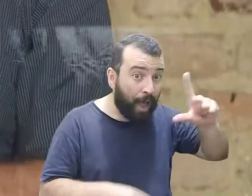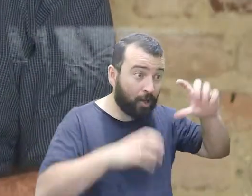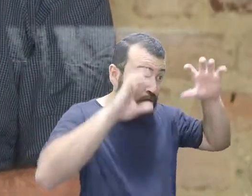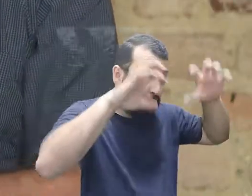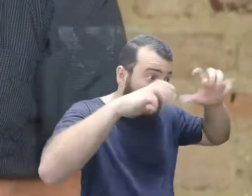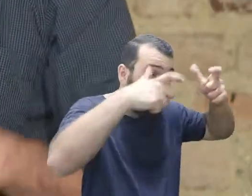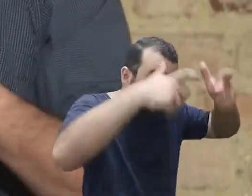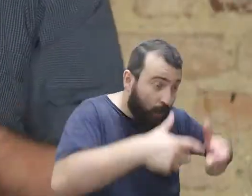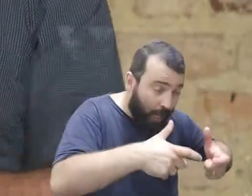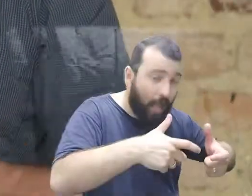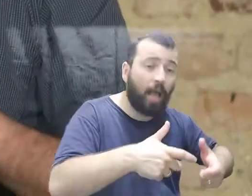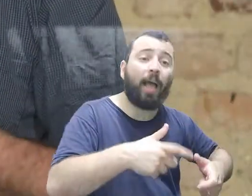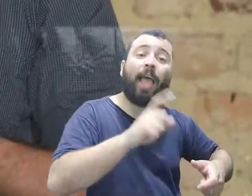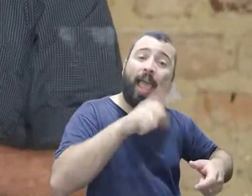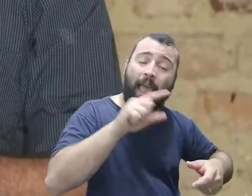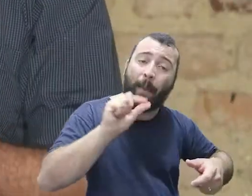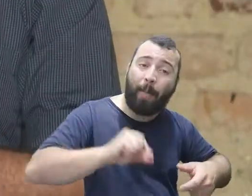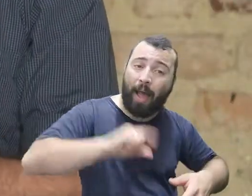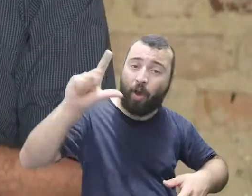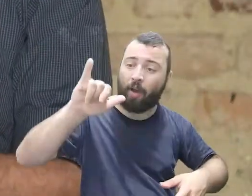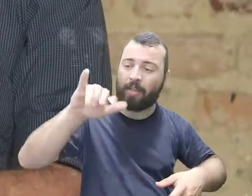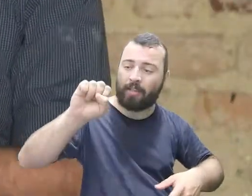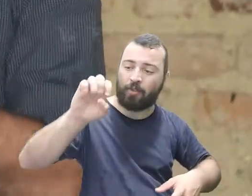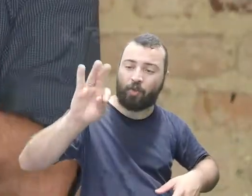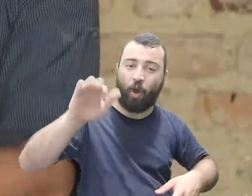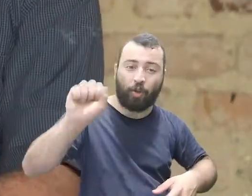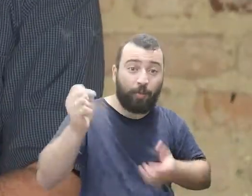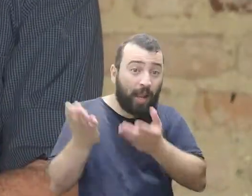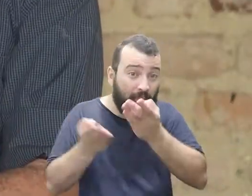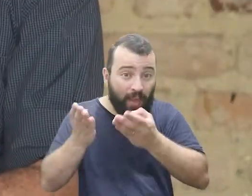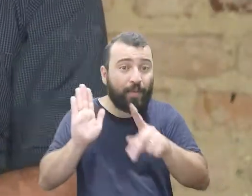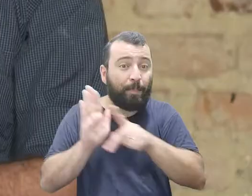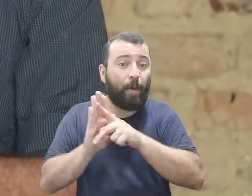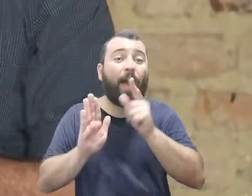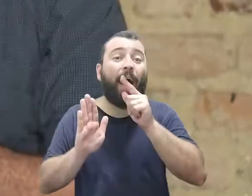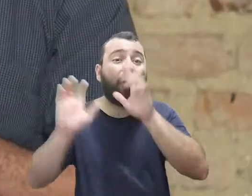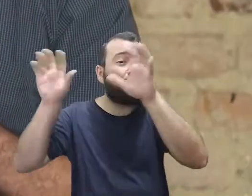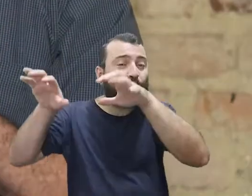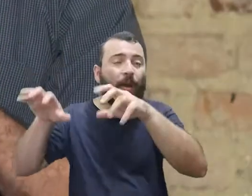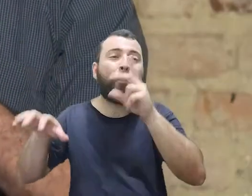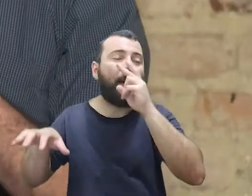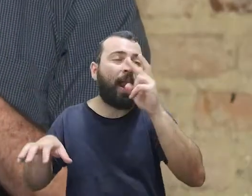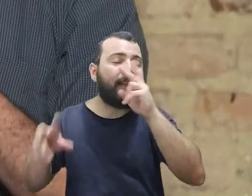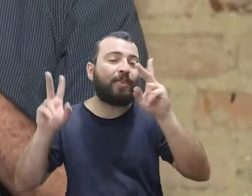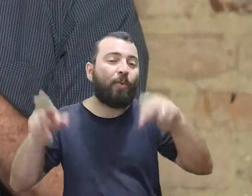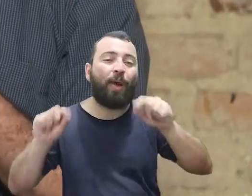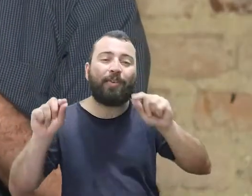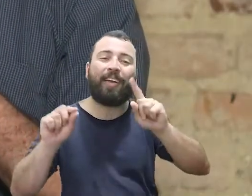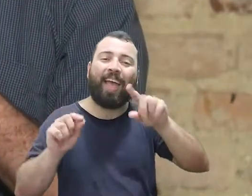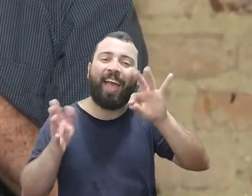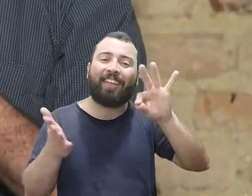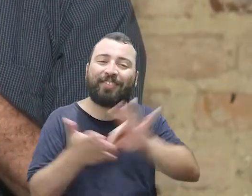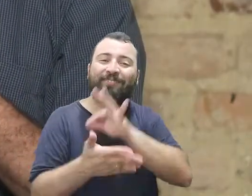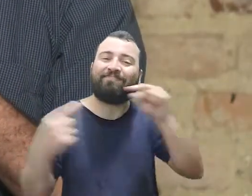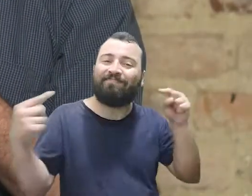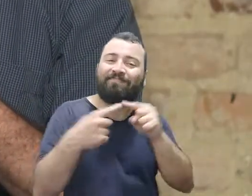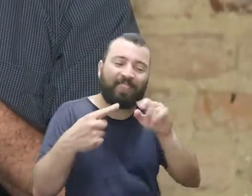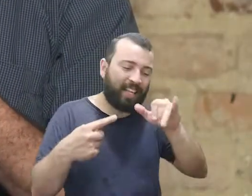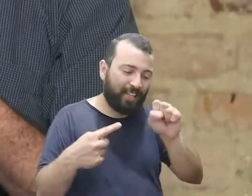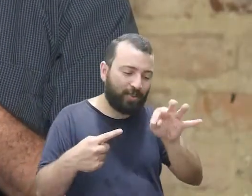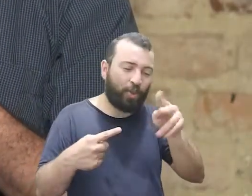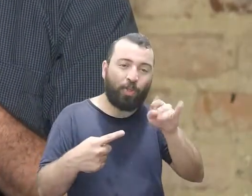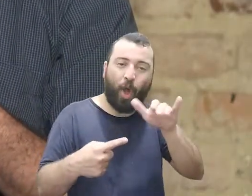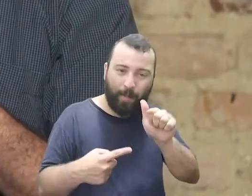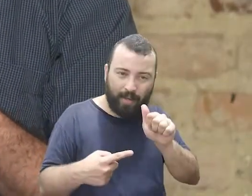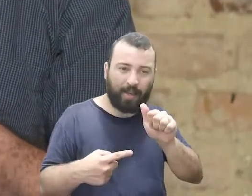chove numa região, maior é a proporção de isótopos leves da água da chuva. É como se fosse uma assinatura